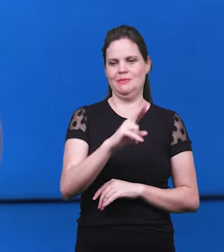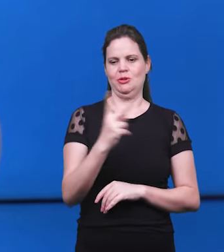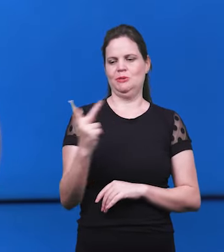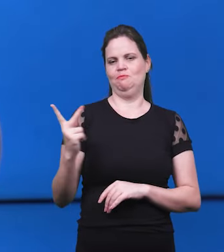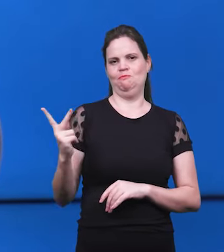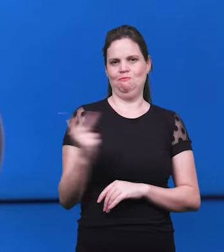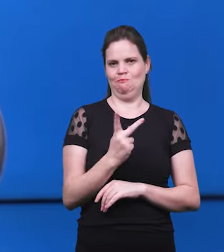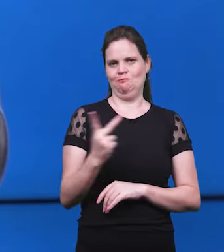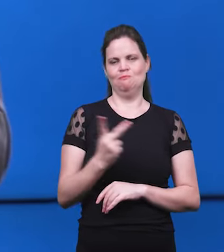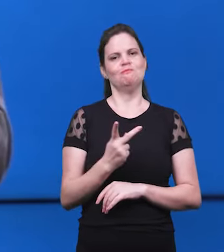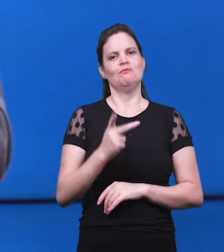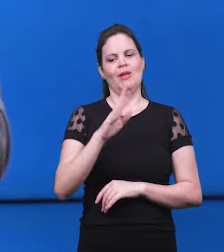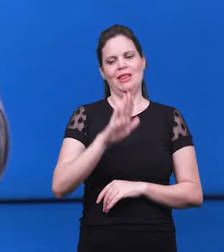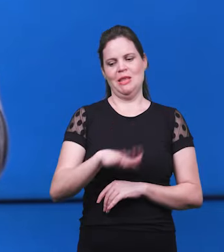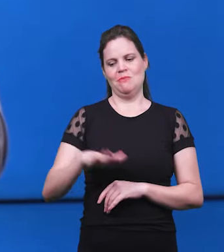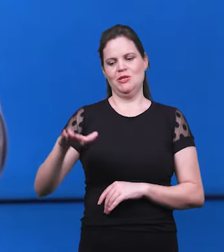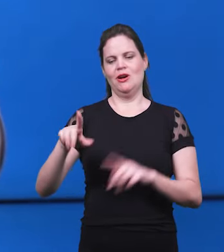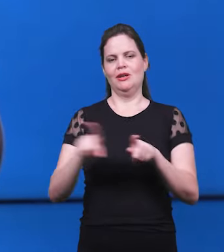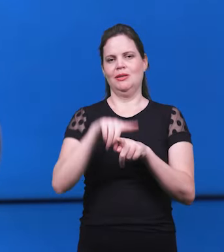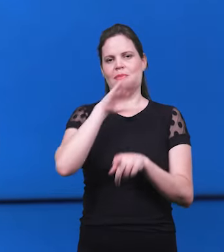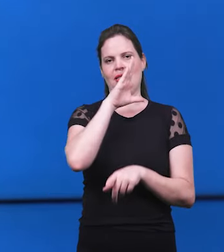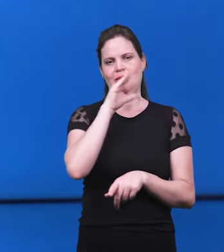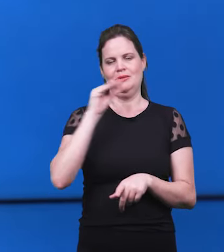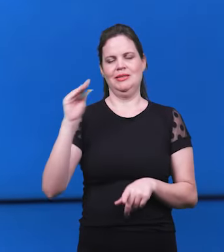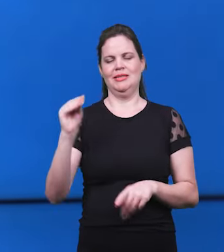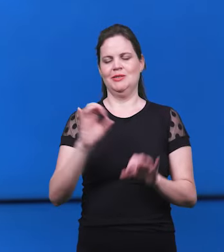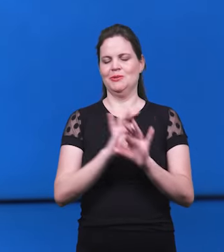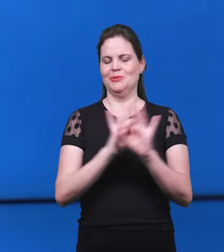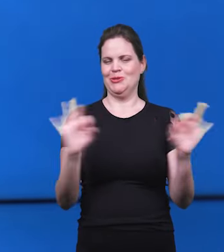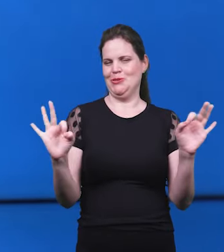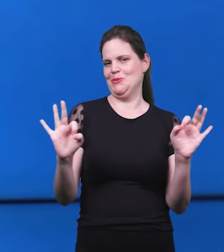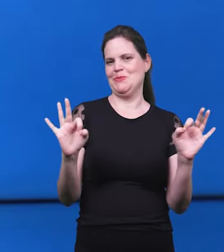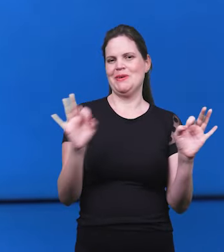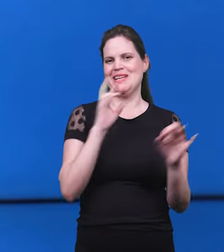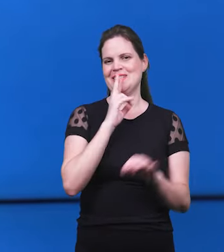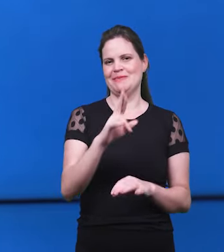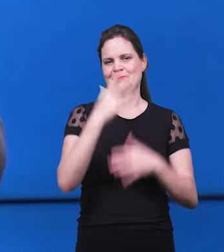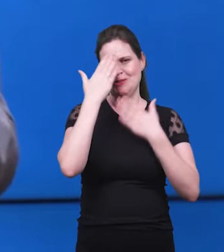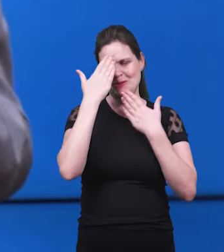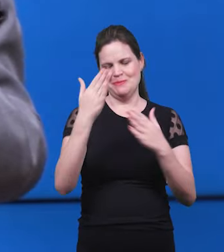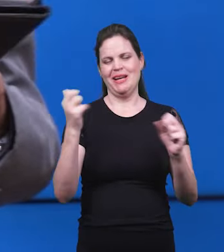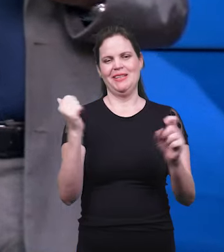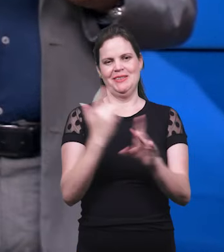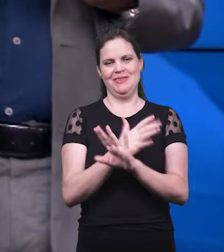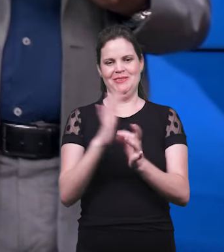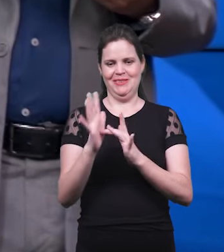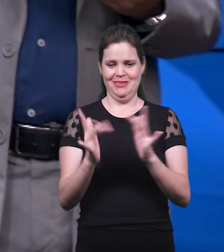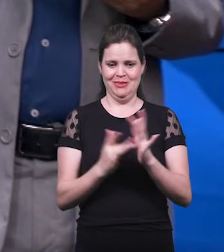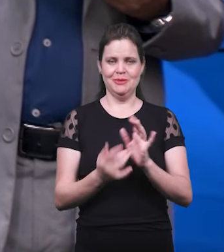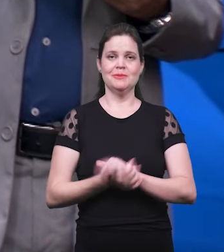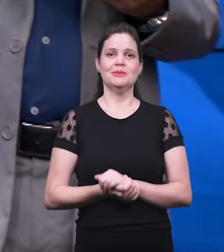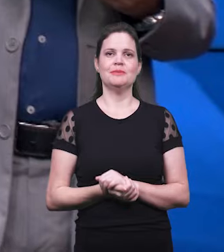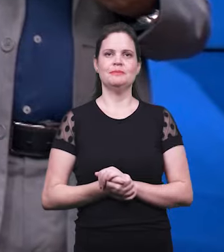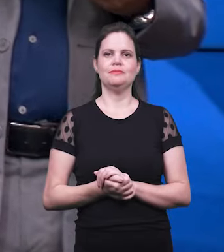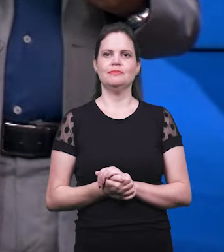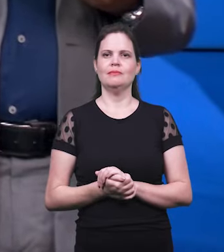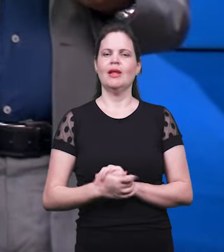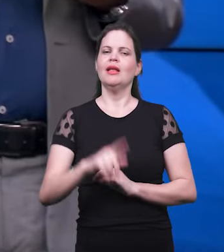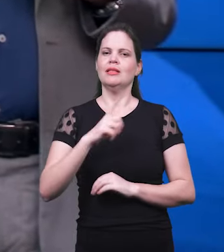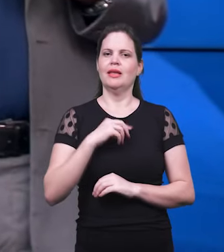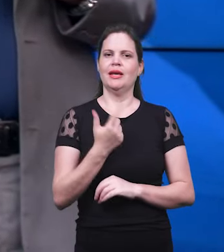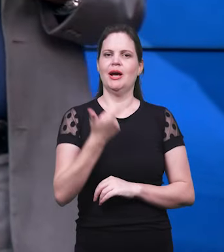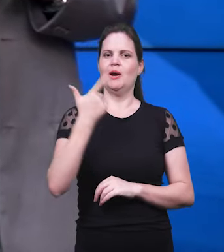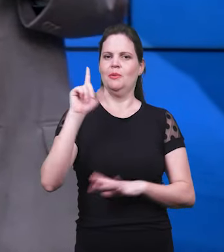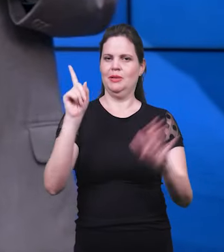lá de Rondônia, quanto a Caroline, lá de São Paulo. Obrigado pela participação, glória a Jesus. Sim, nós temos mais uma ainda, a